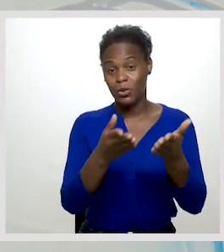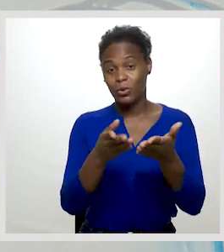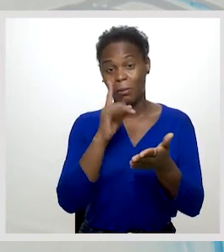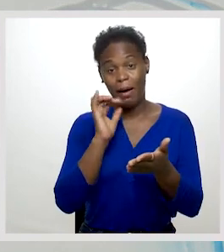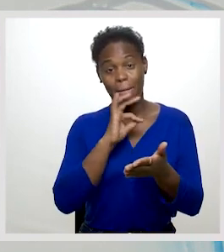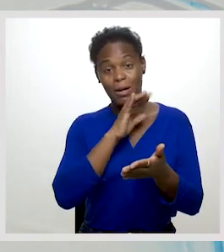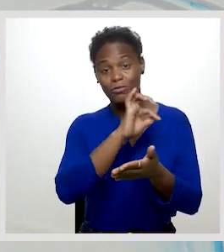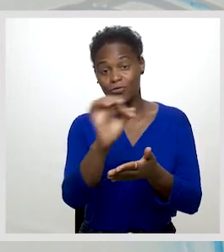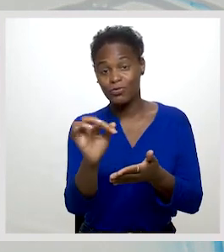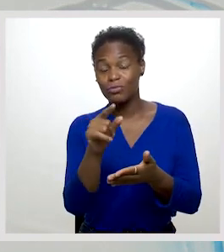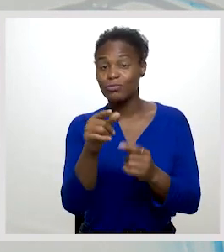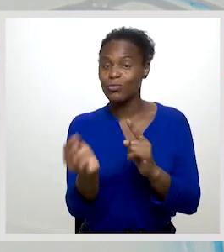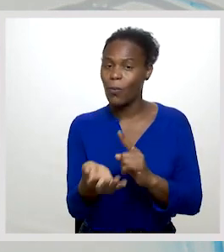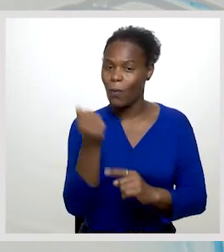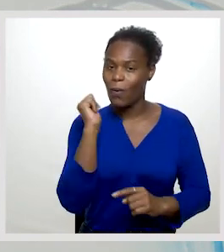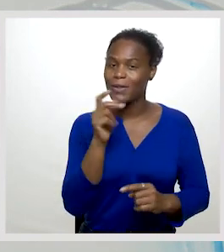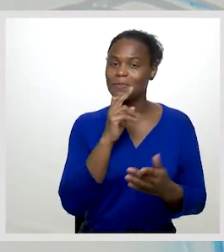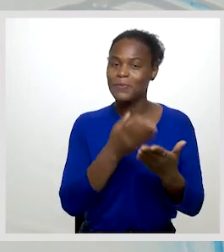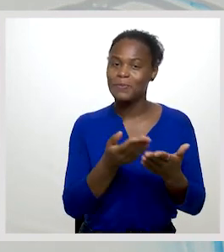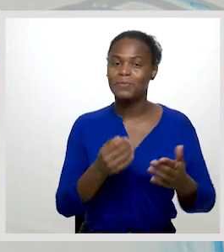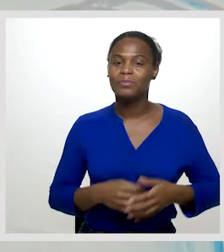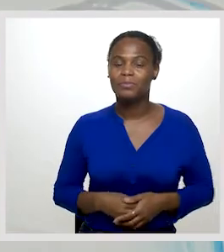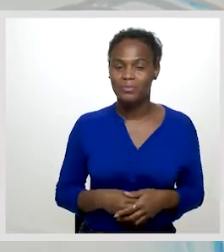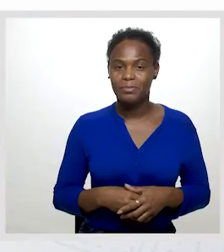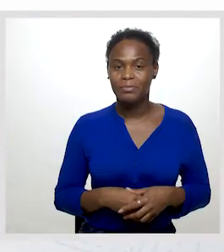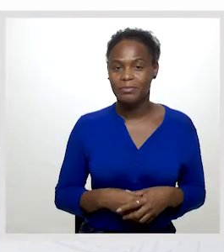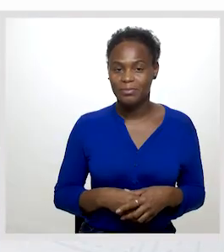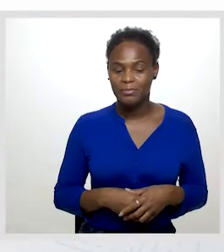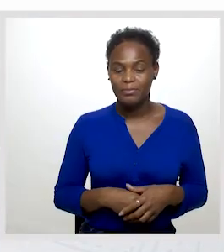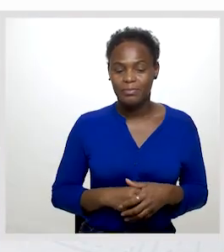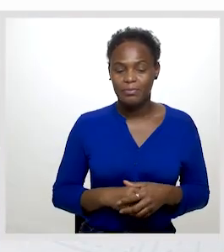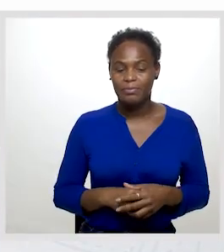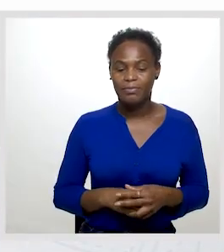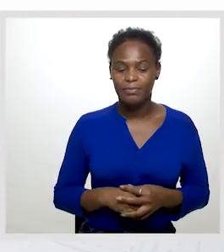ajuda dos vossos pais, consigam resolvê-lo.